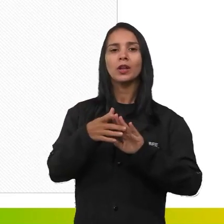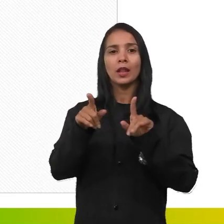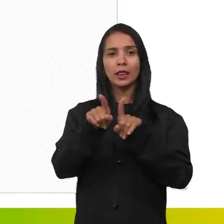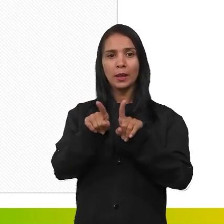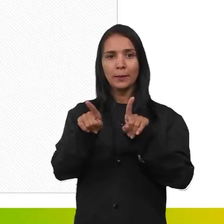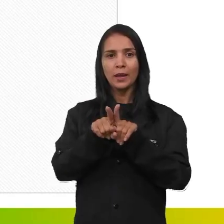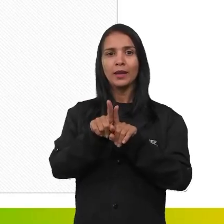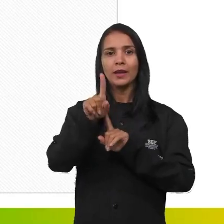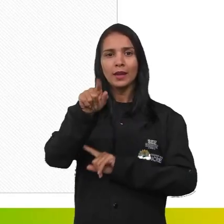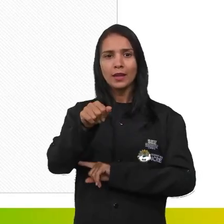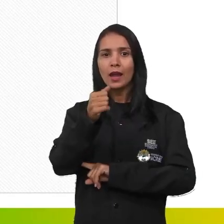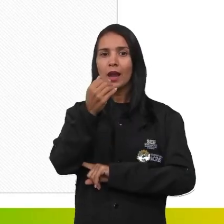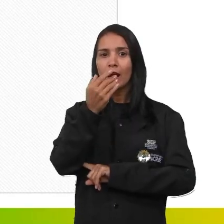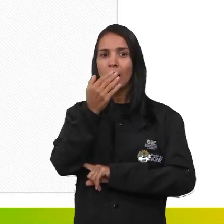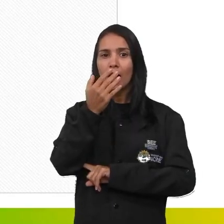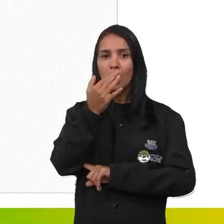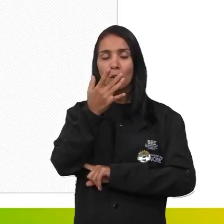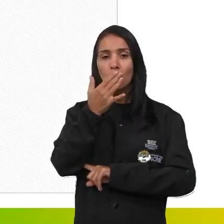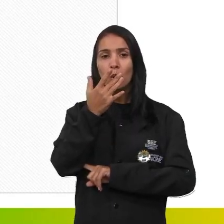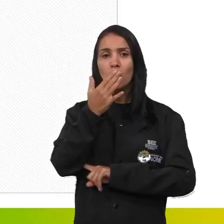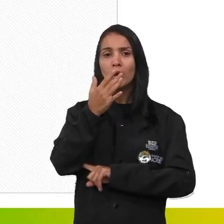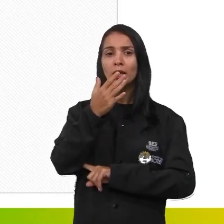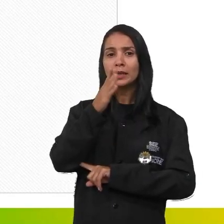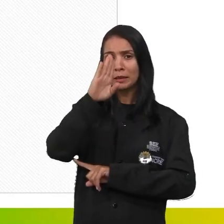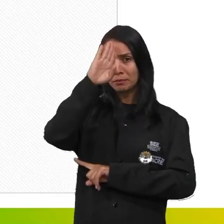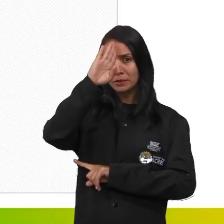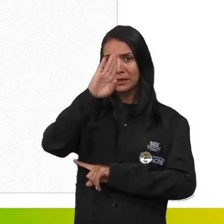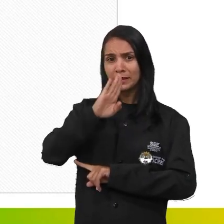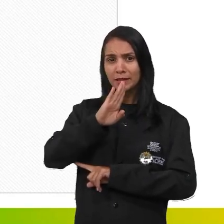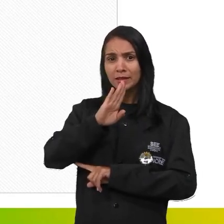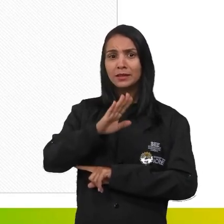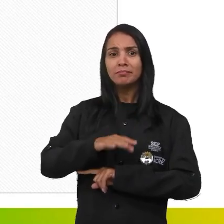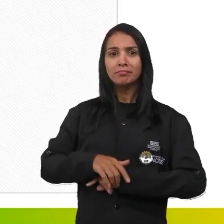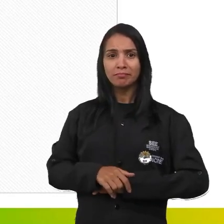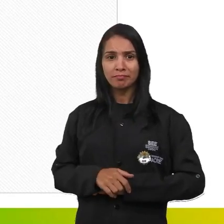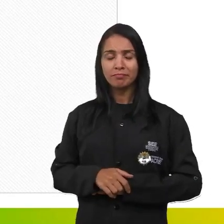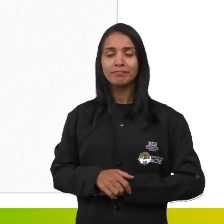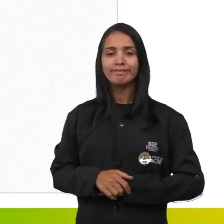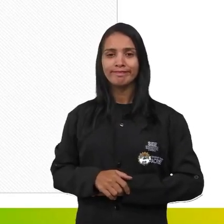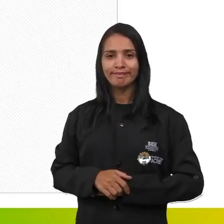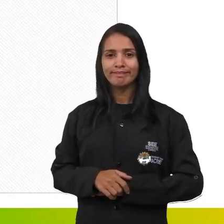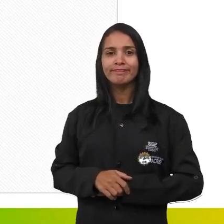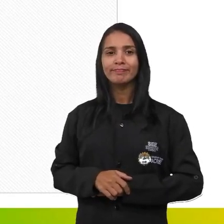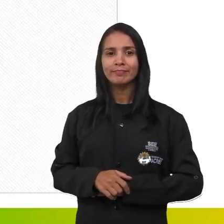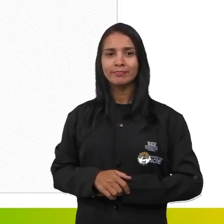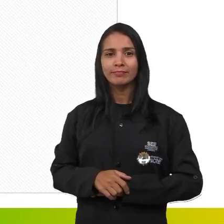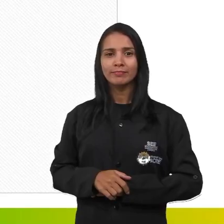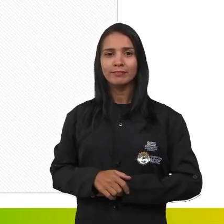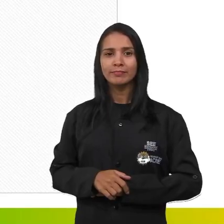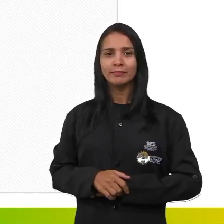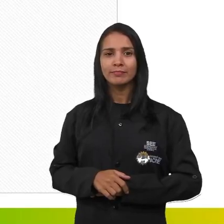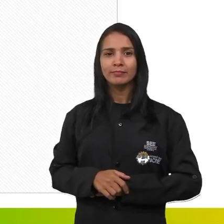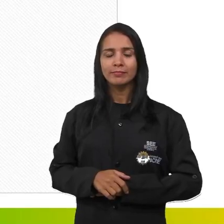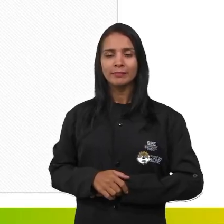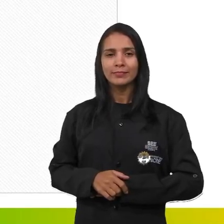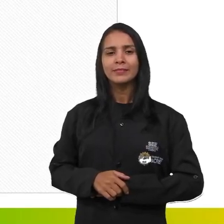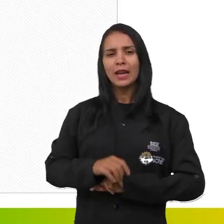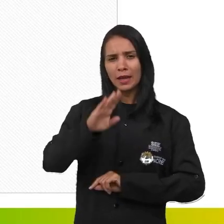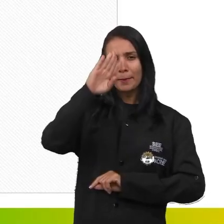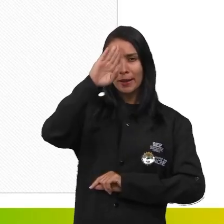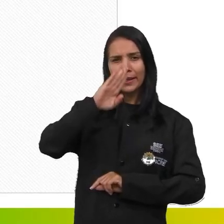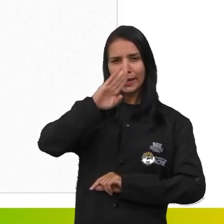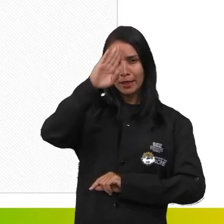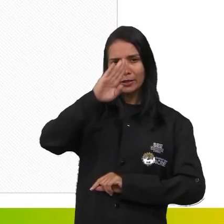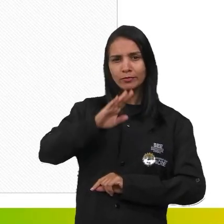indígena, tá? População indígena representada aqui bem pequenininha na cor laranjada, mais puxado para o